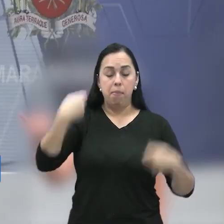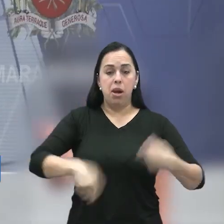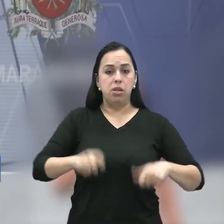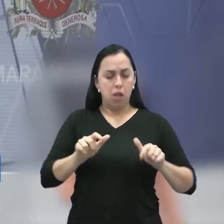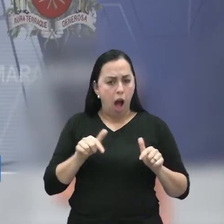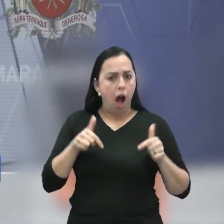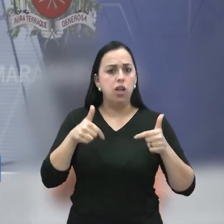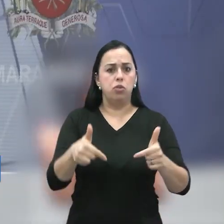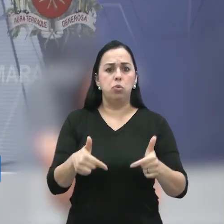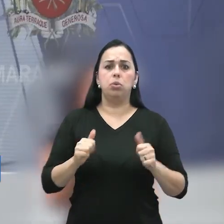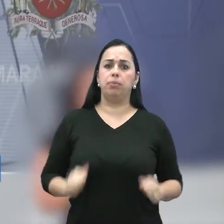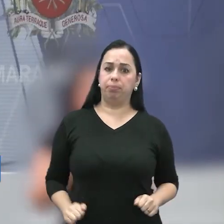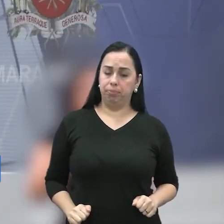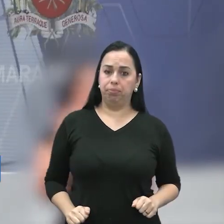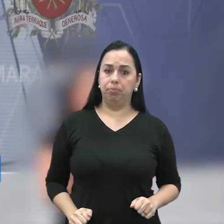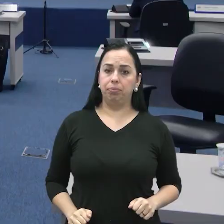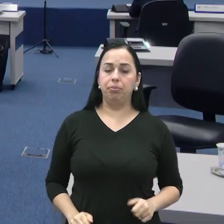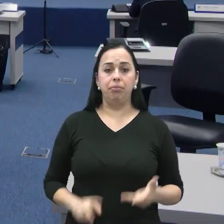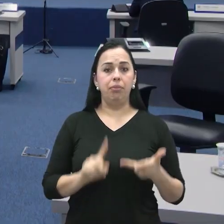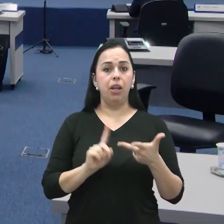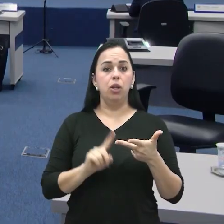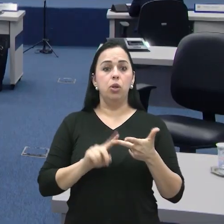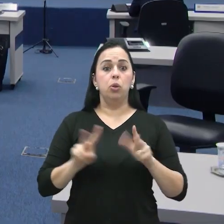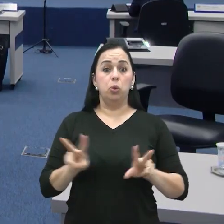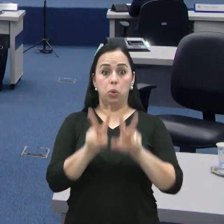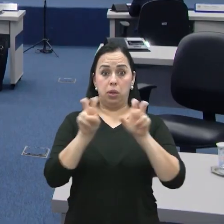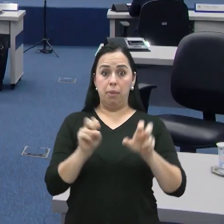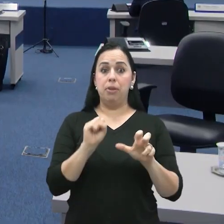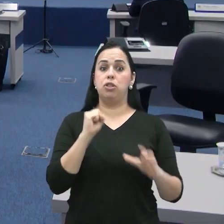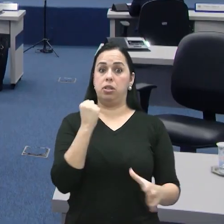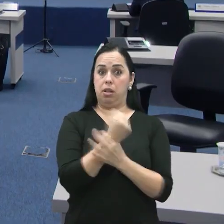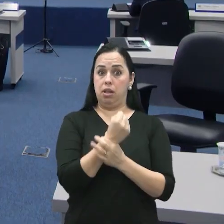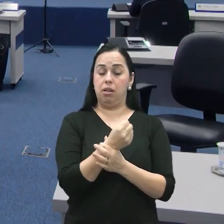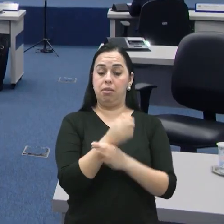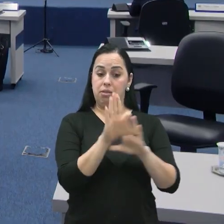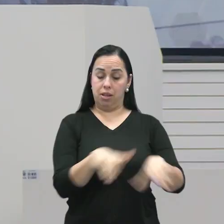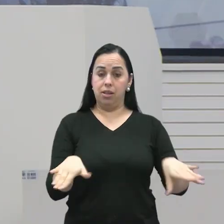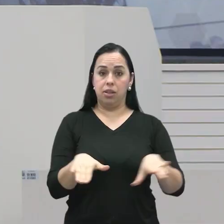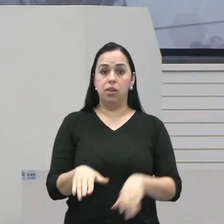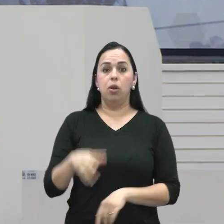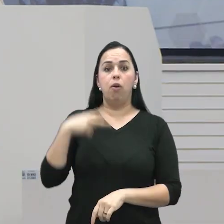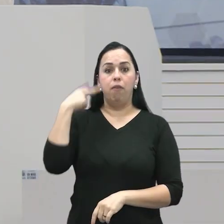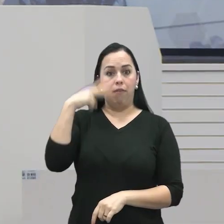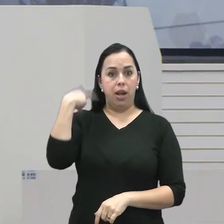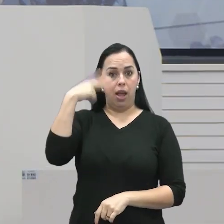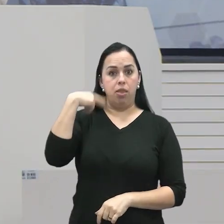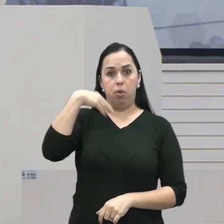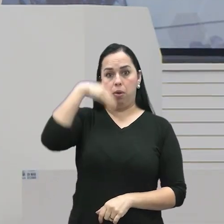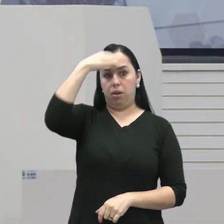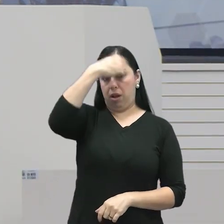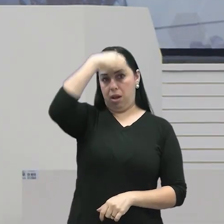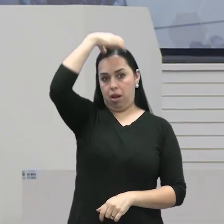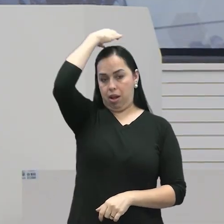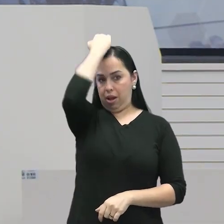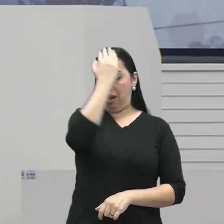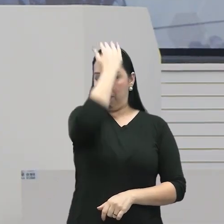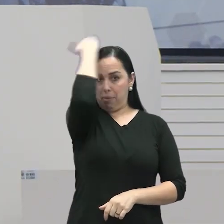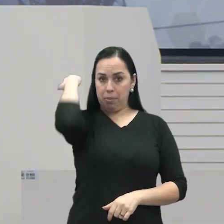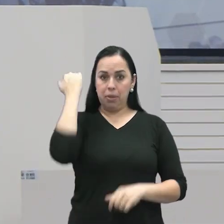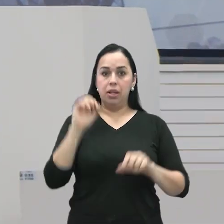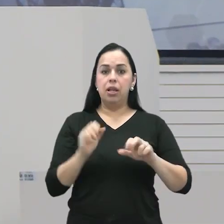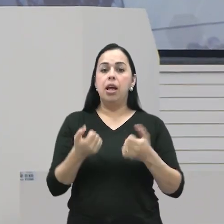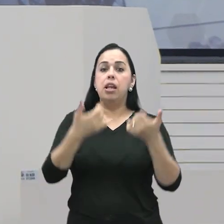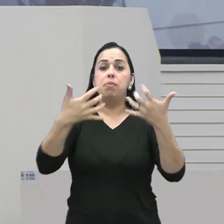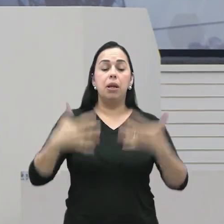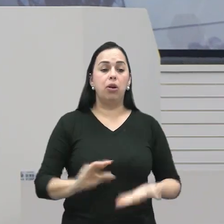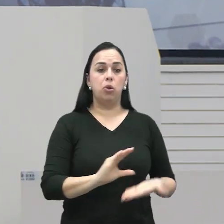das autoridades e da prefeitura. No tema da proteção das crianças, o vereador Cláudio Apolinário